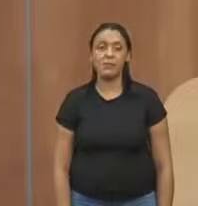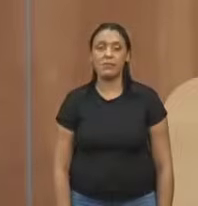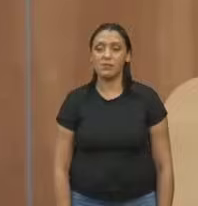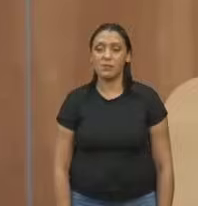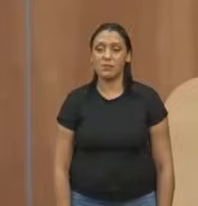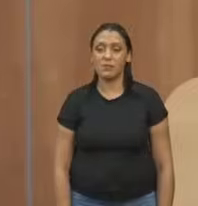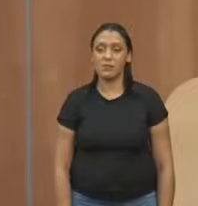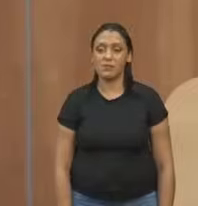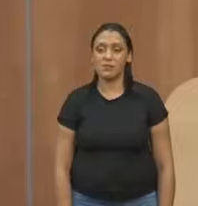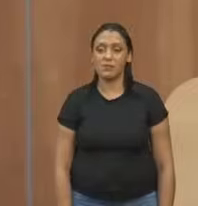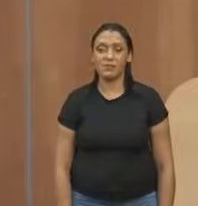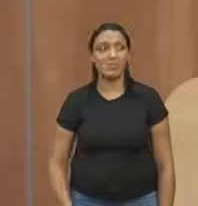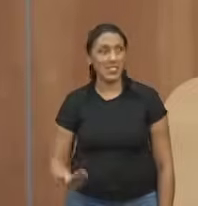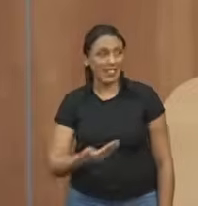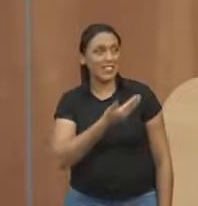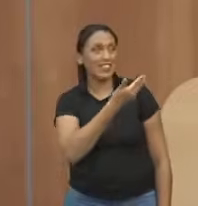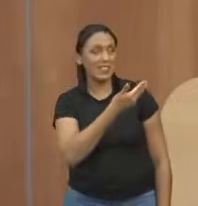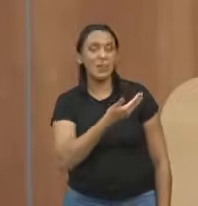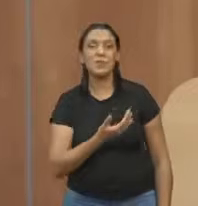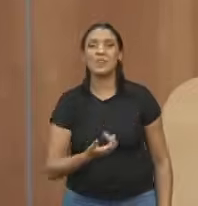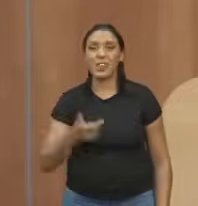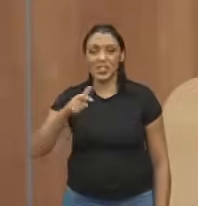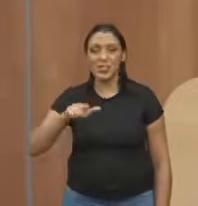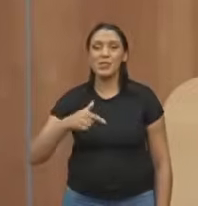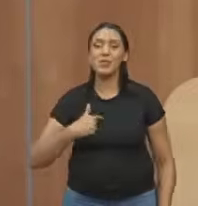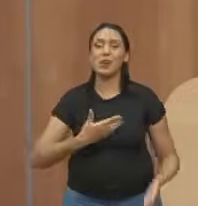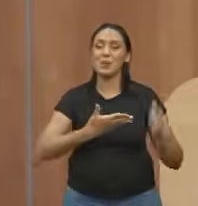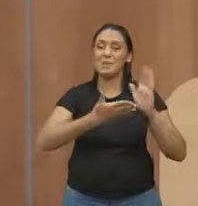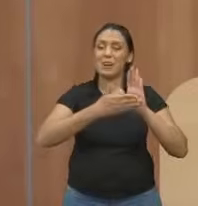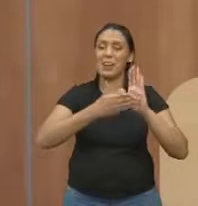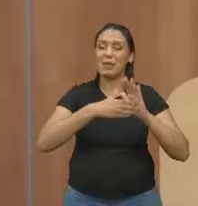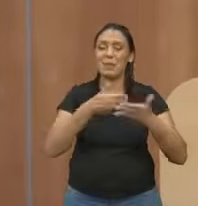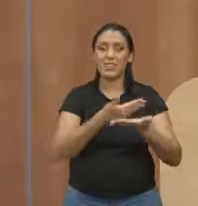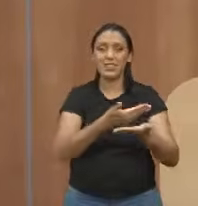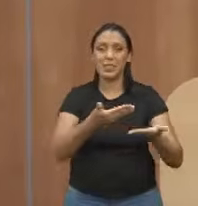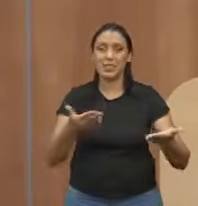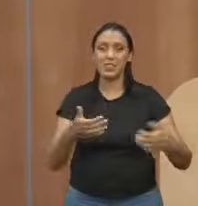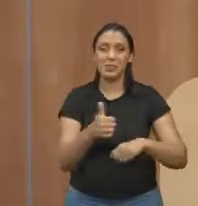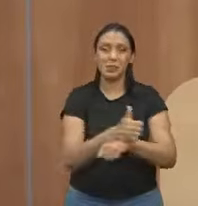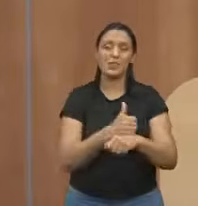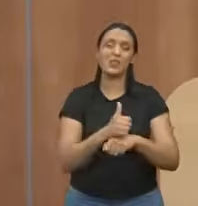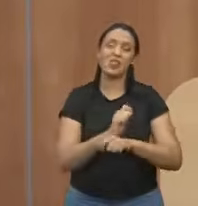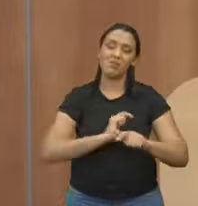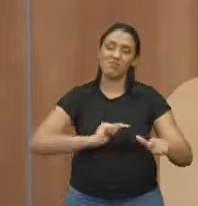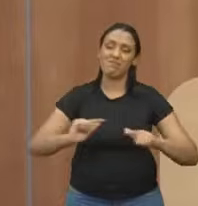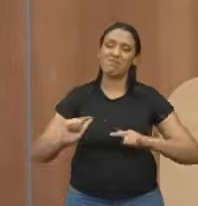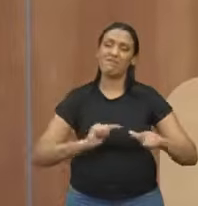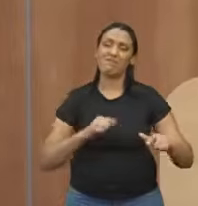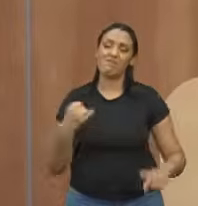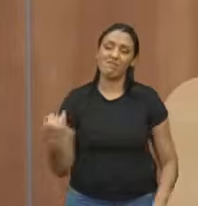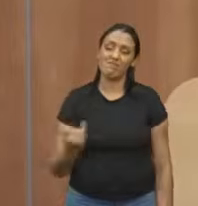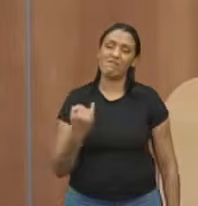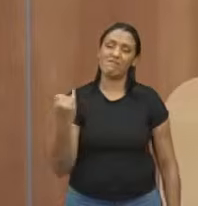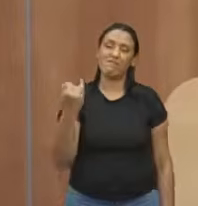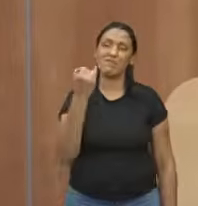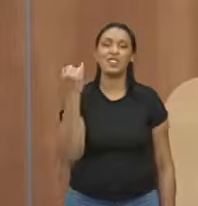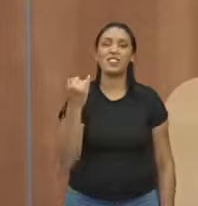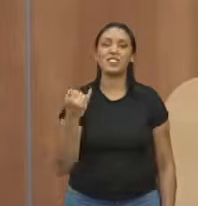Está aí, mais uma vez, parabenizar vocês por esse brilhante trabalho aqui na nossa cidade de Jacareí, um